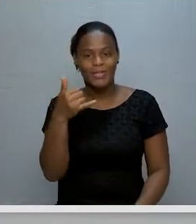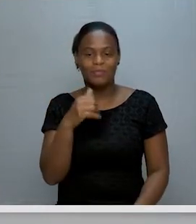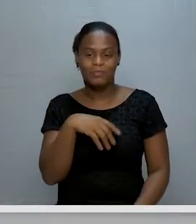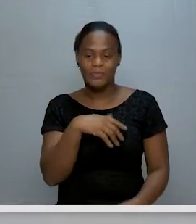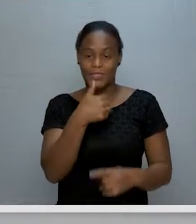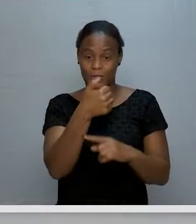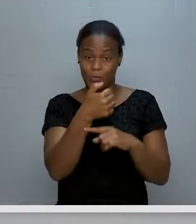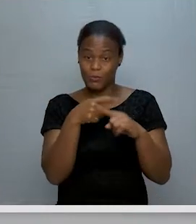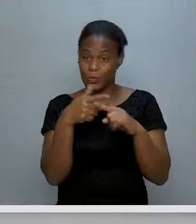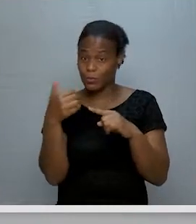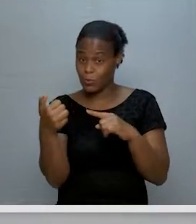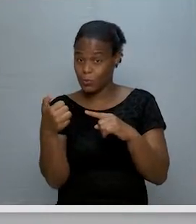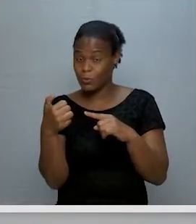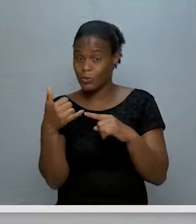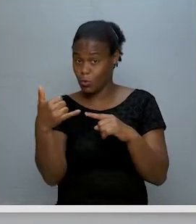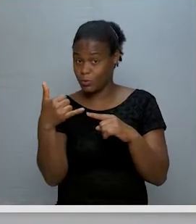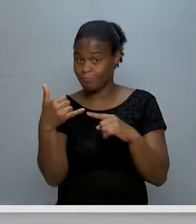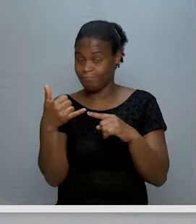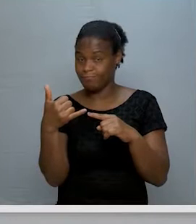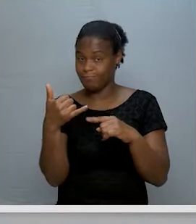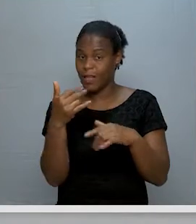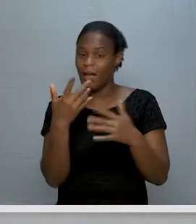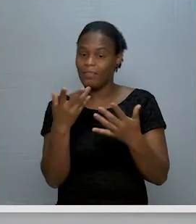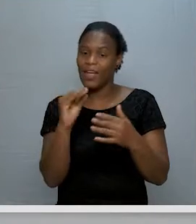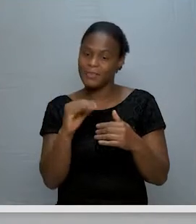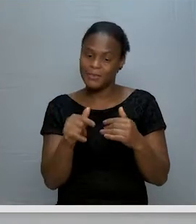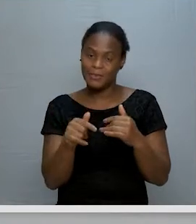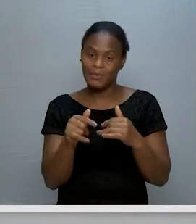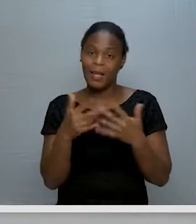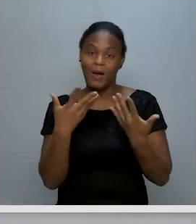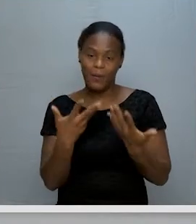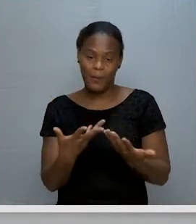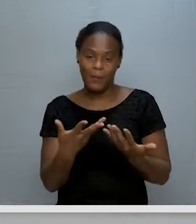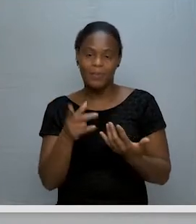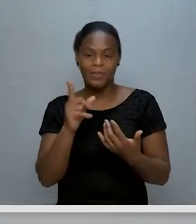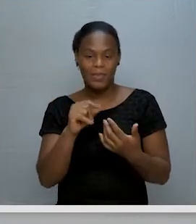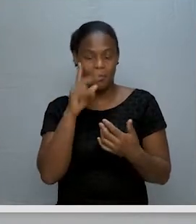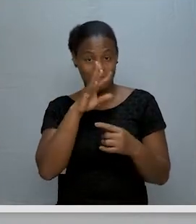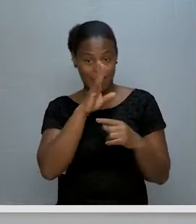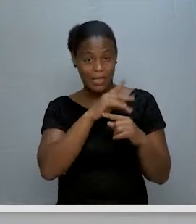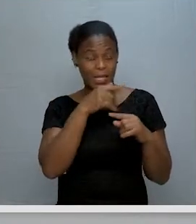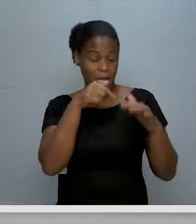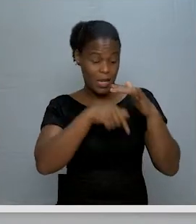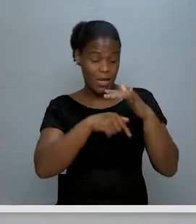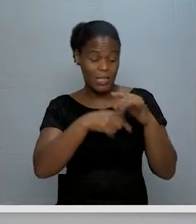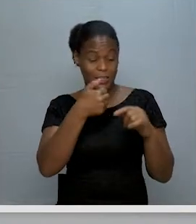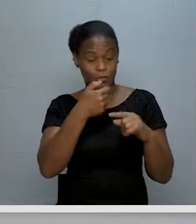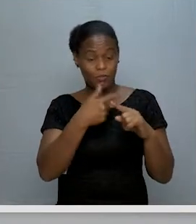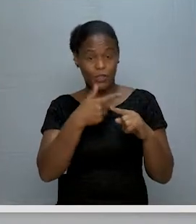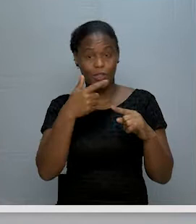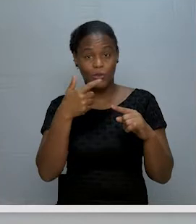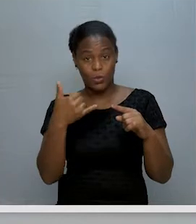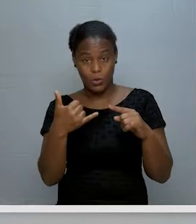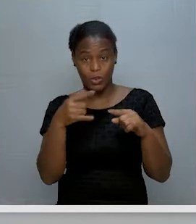número 2. 5 vezes 2, 10. Ao multiplicar o denominador